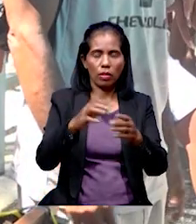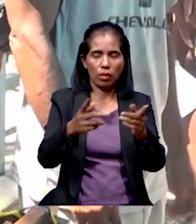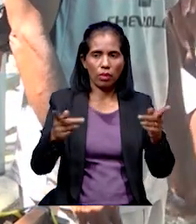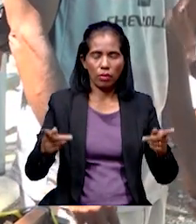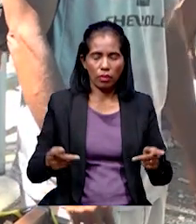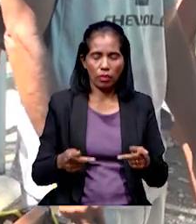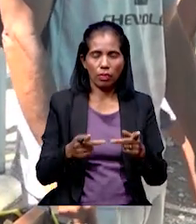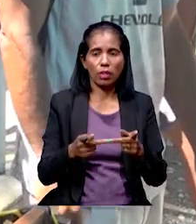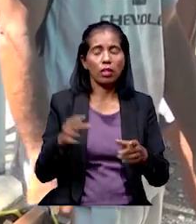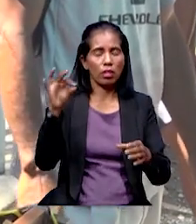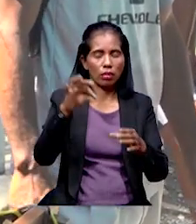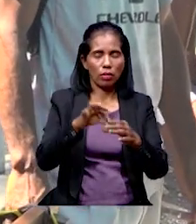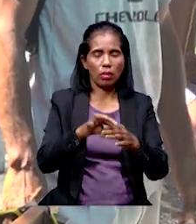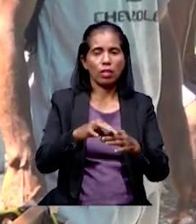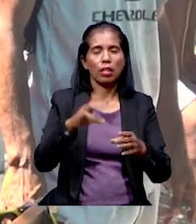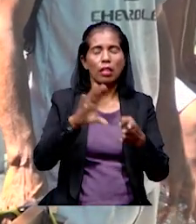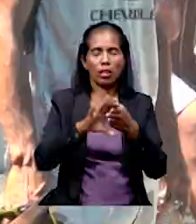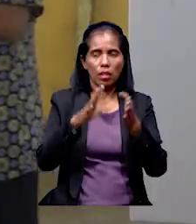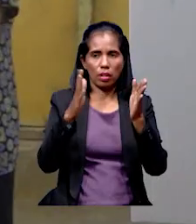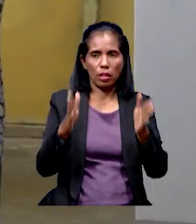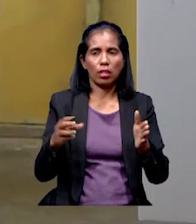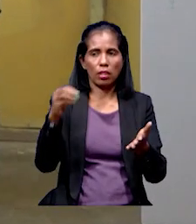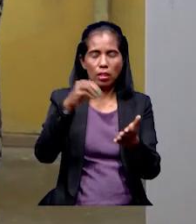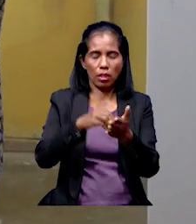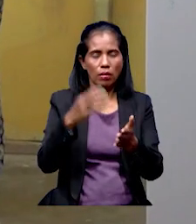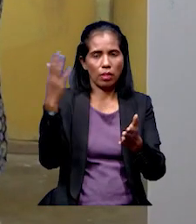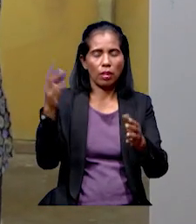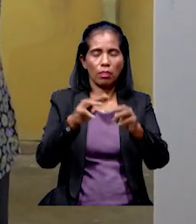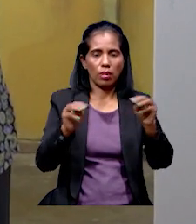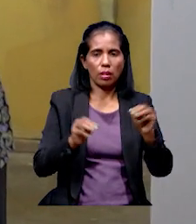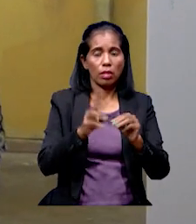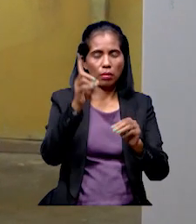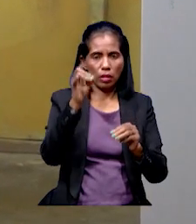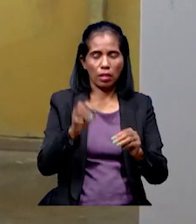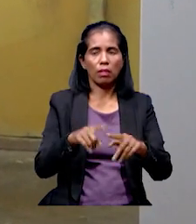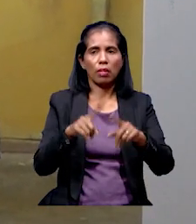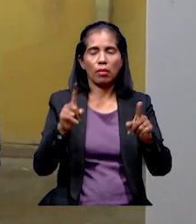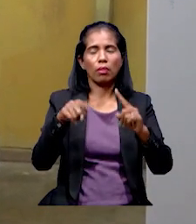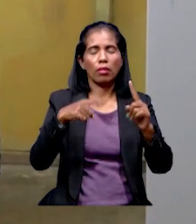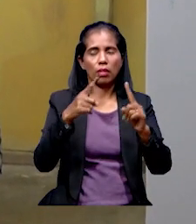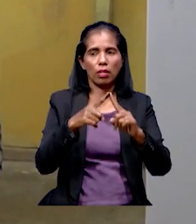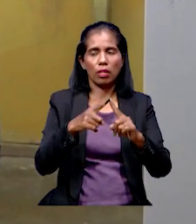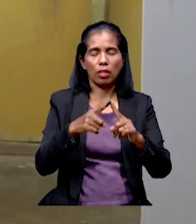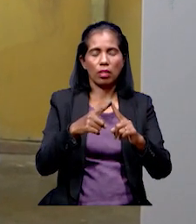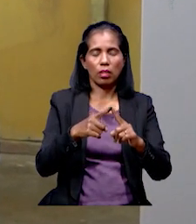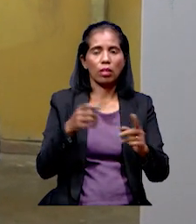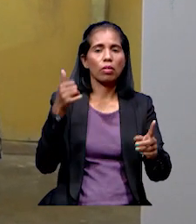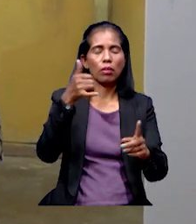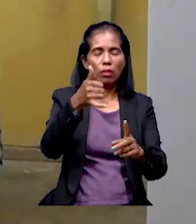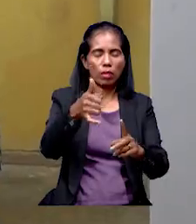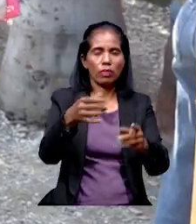votação paralelo, Nibé Orgão Eleitore Sira, estabelece Ihar Município dele. Mas bem, vem ir a irmão na Lima, neto, e recentro